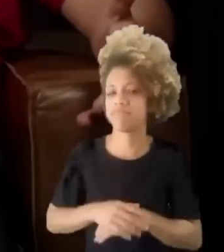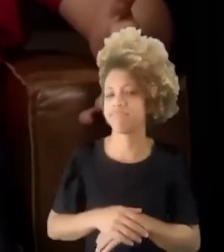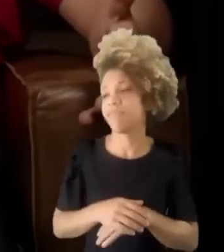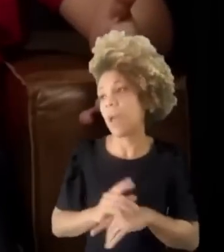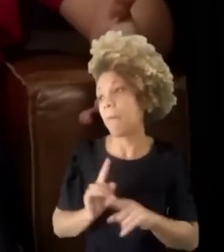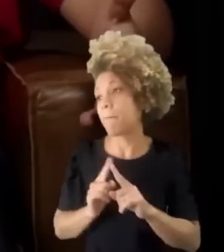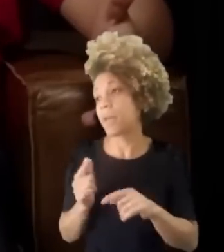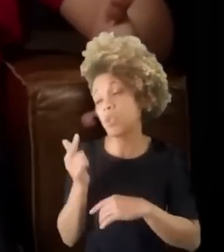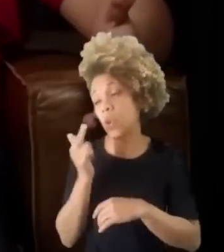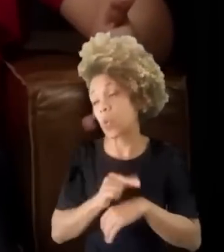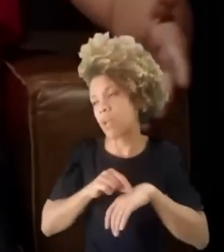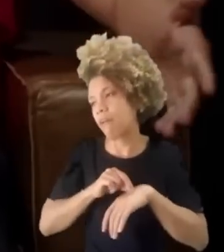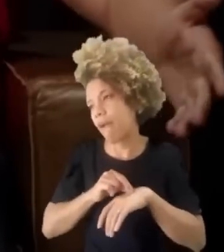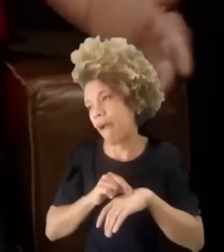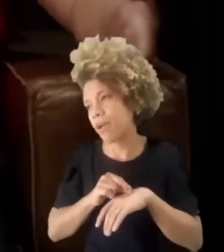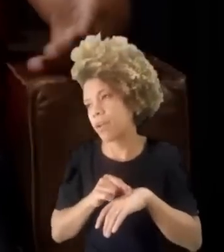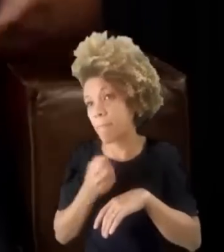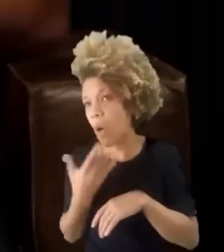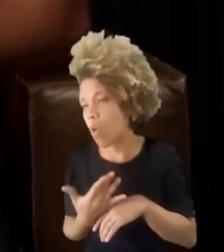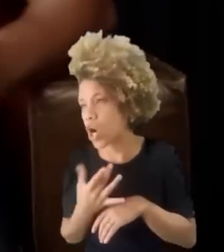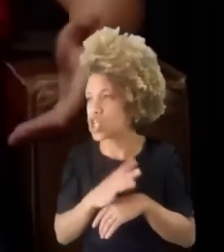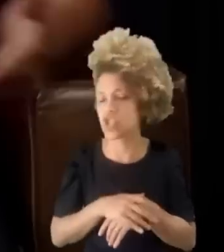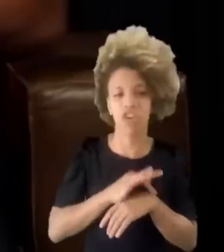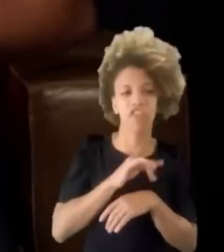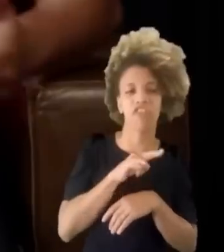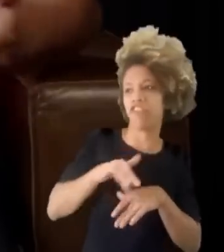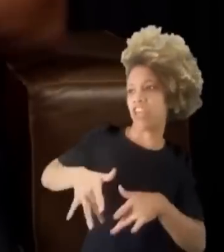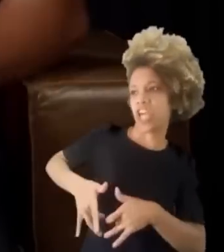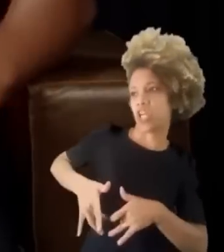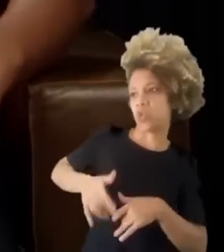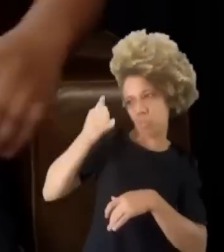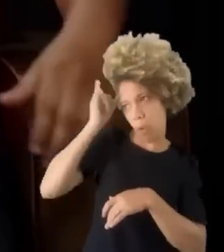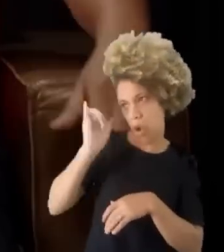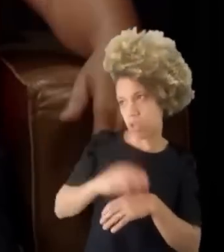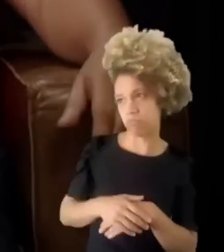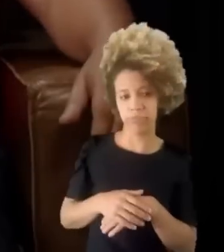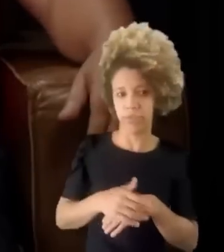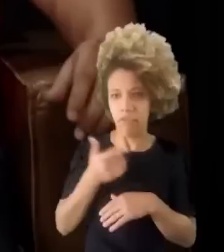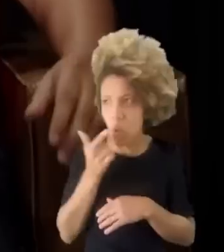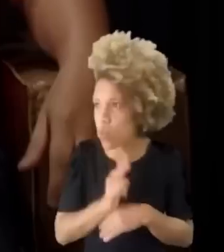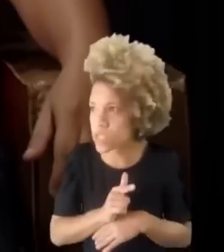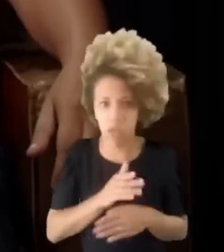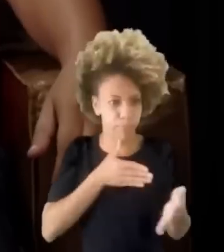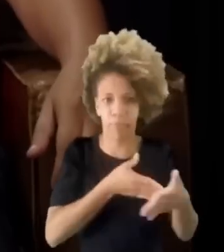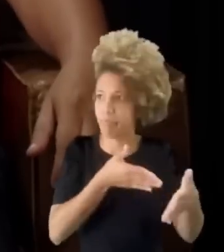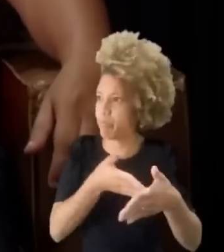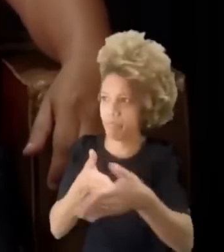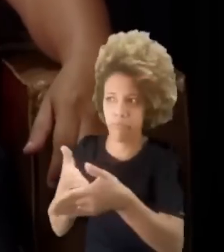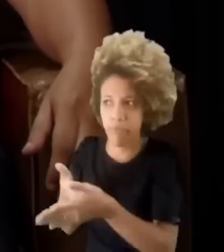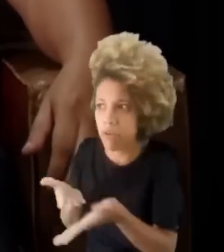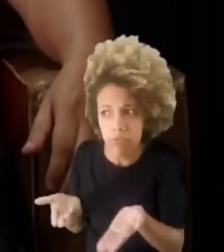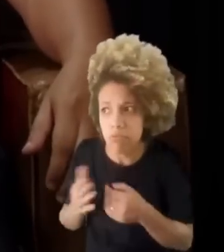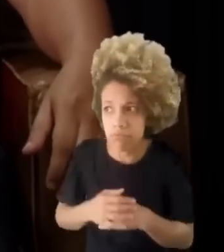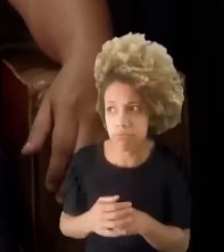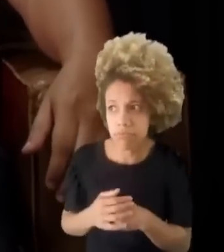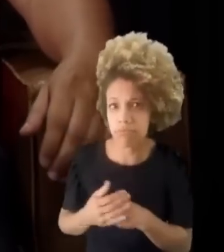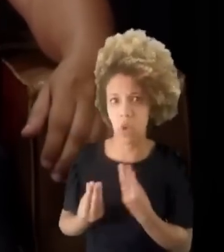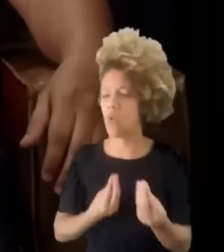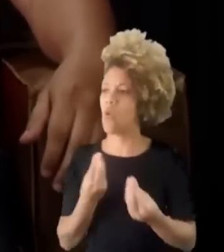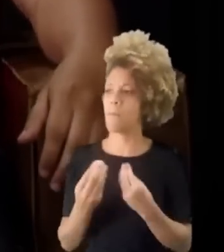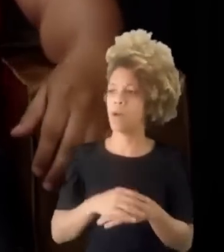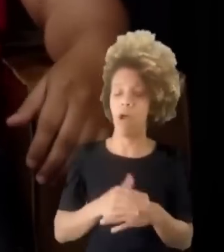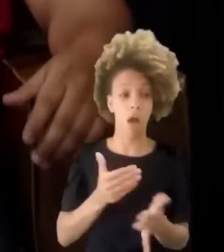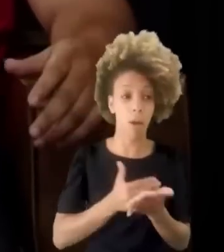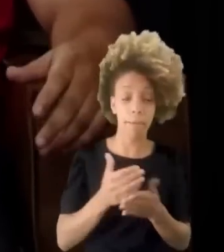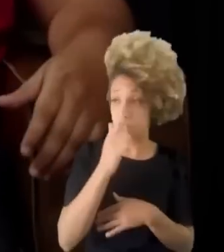comprar filé de fígado então precisava de alugar que esse mano com essas dores com essas pessoas não tava chegando mano eu não tava conseguindo sensibilizar os meus certo então